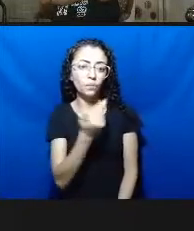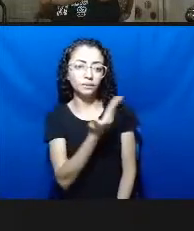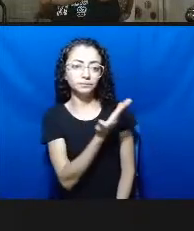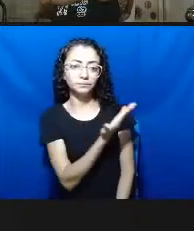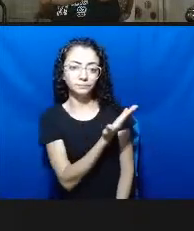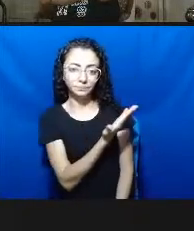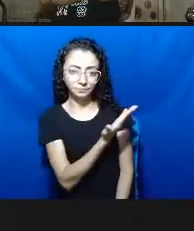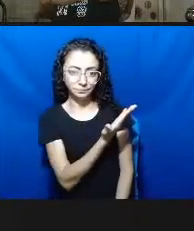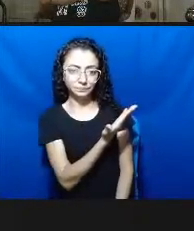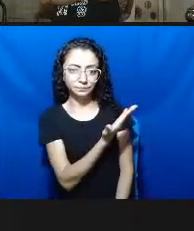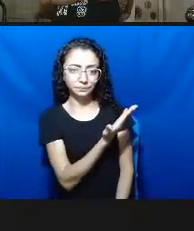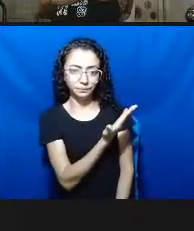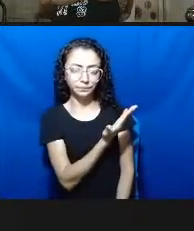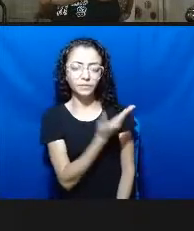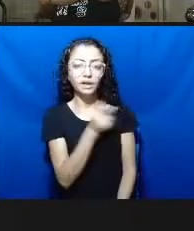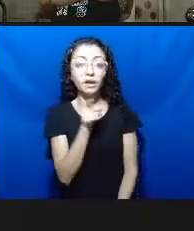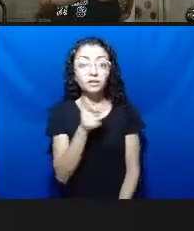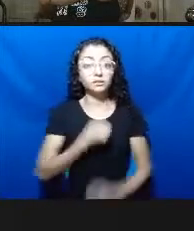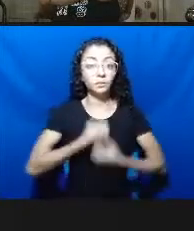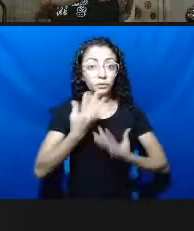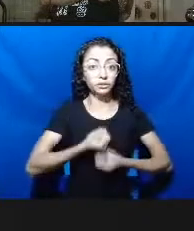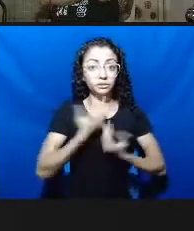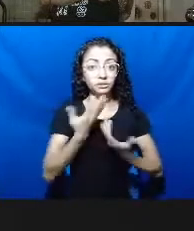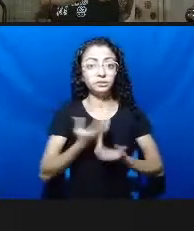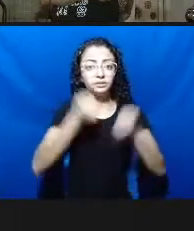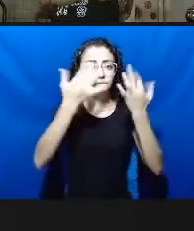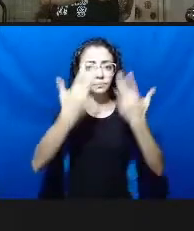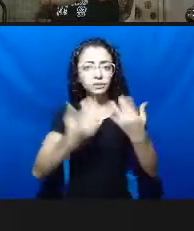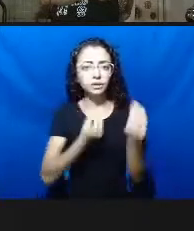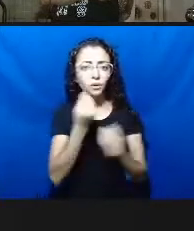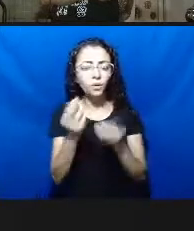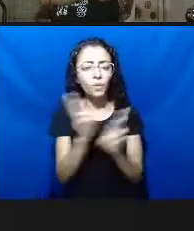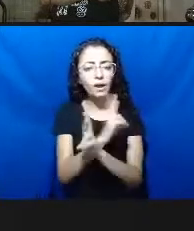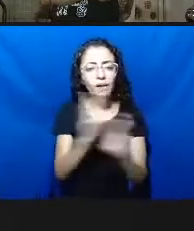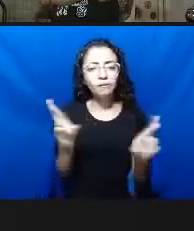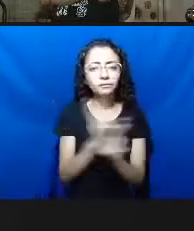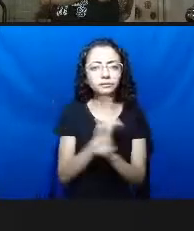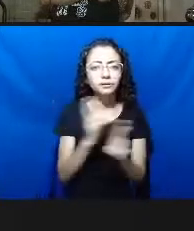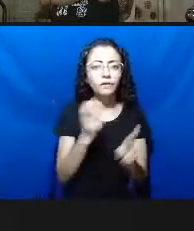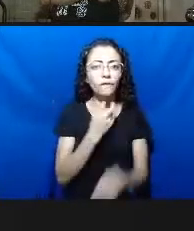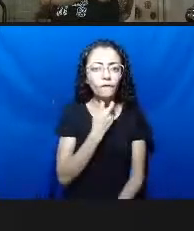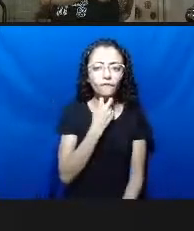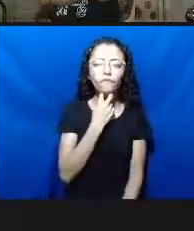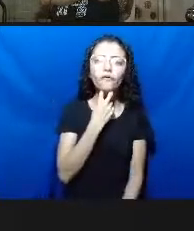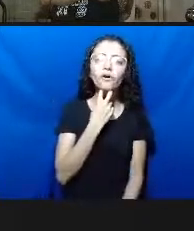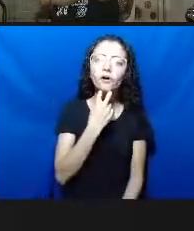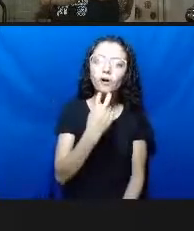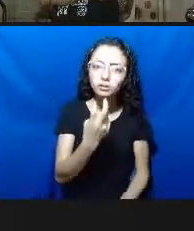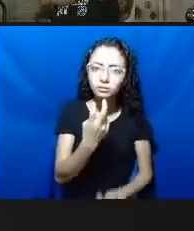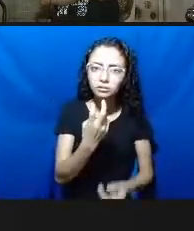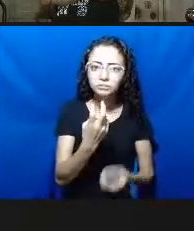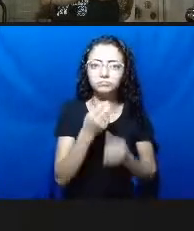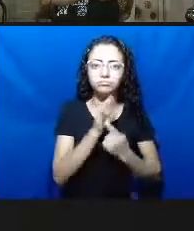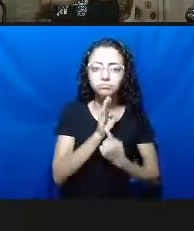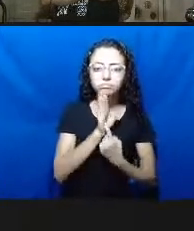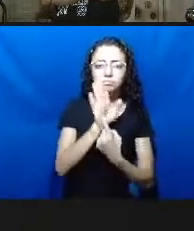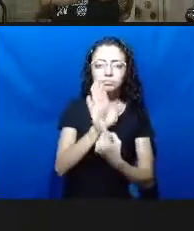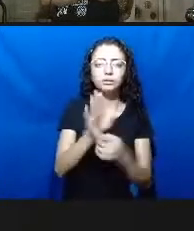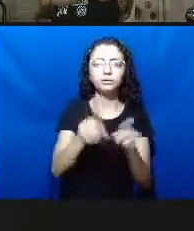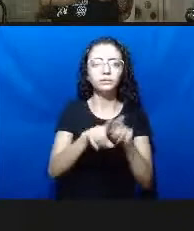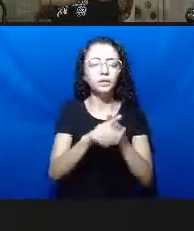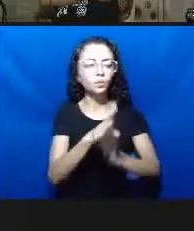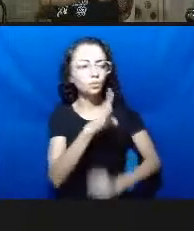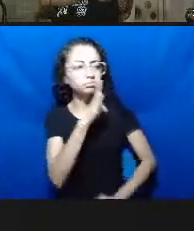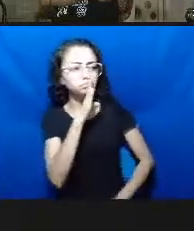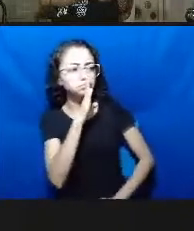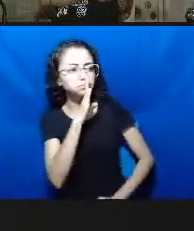ela fala sobre a relação da voz, que é se manifestar e o silêncio, essa relação